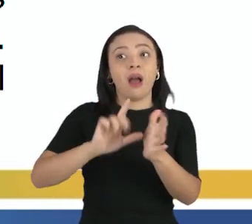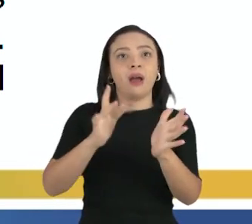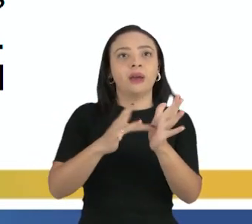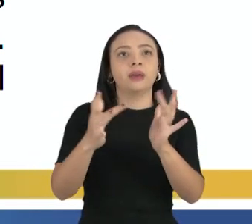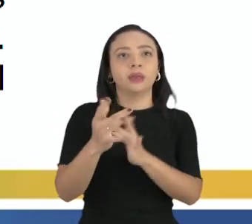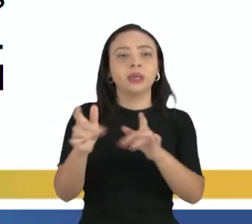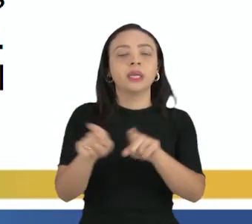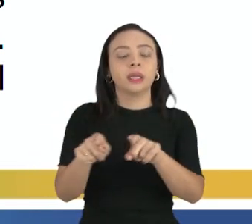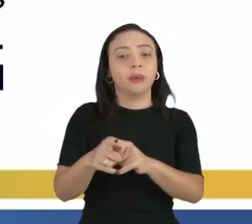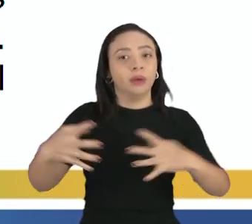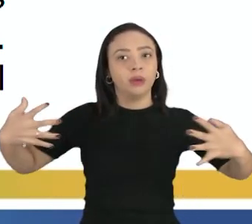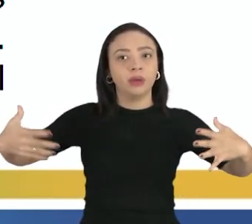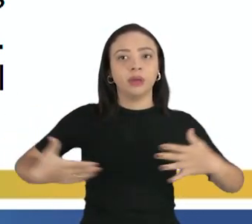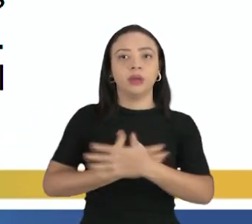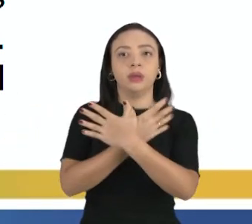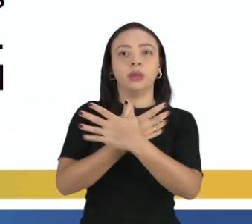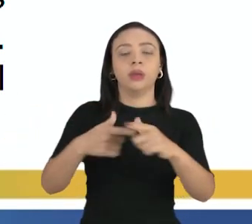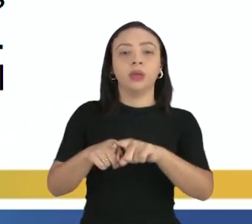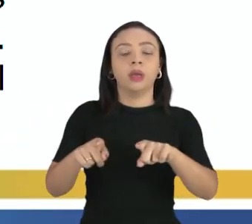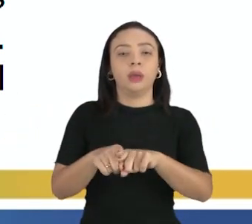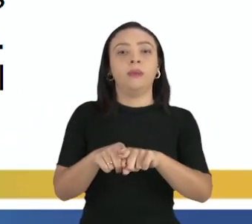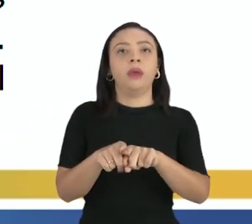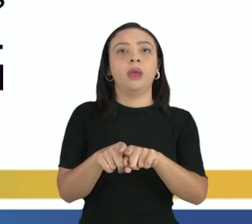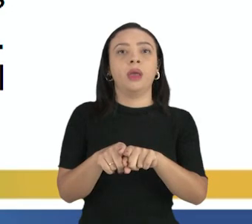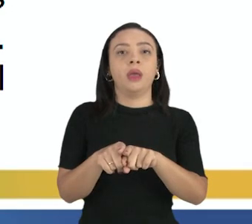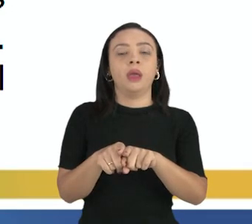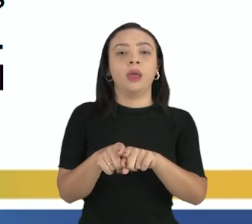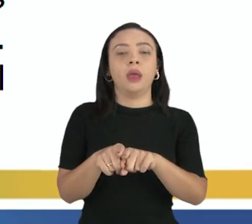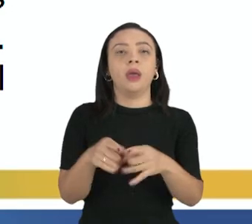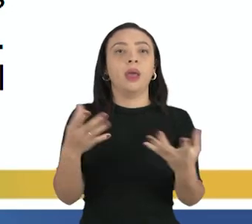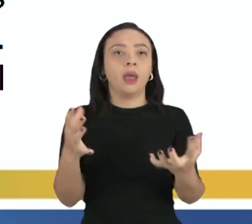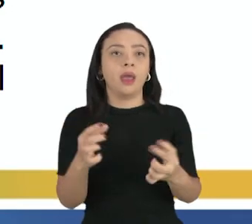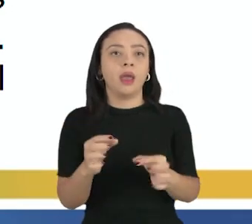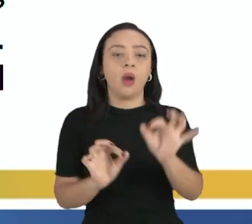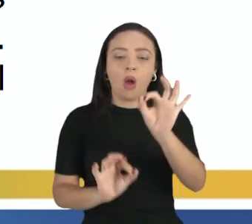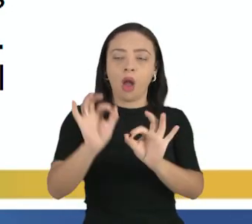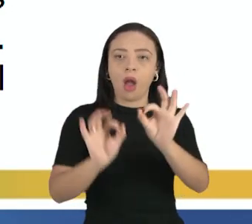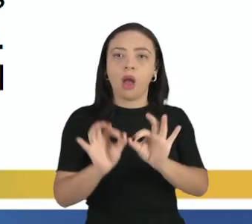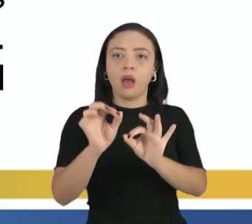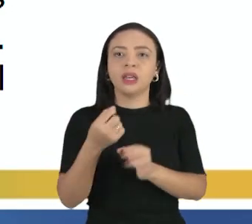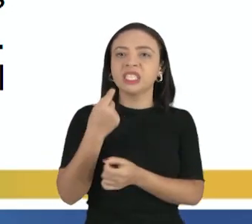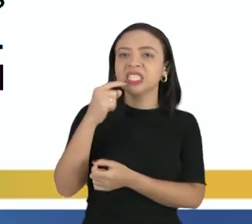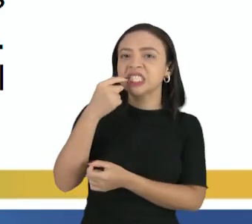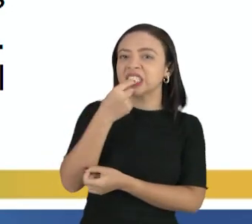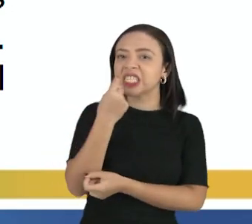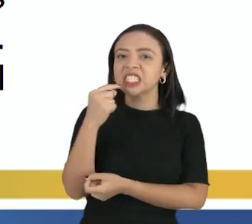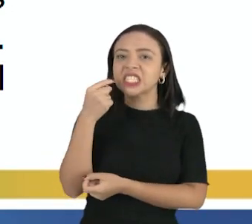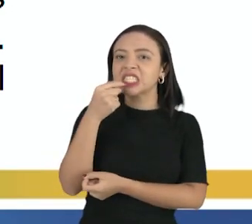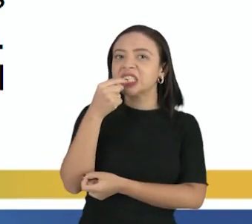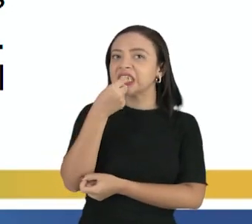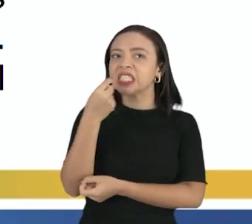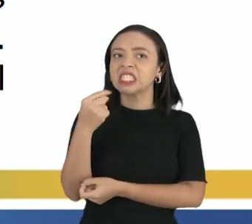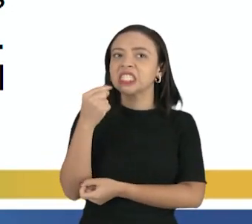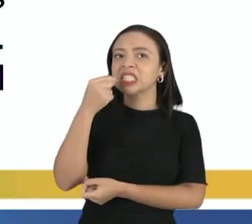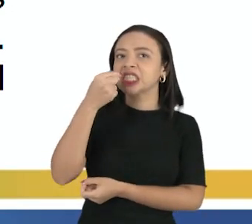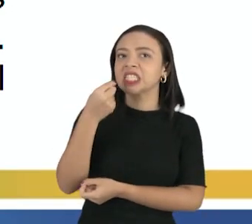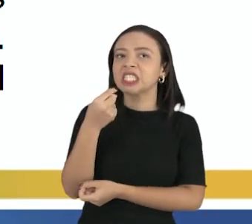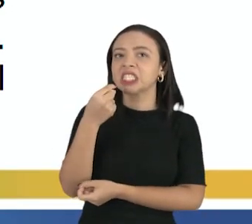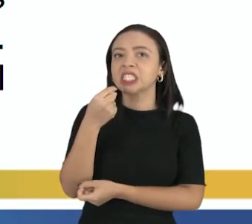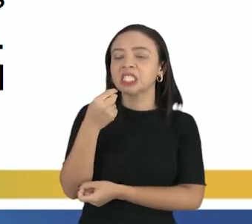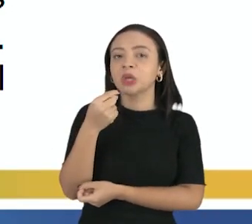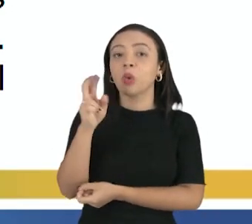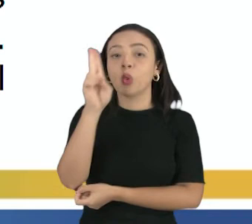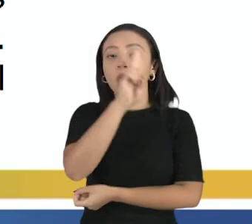e os maias confeccionavam cavidades no esmalte dos dentes, ou seja, faziam a colocação